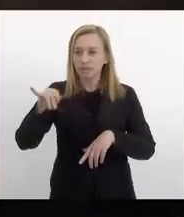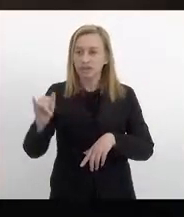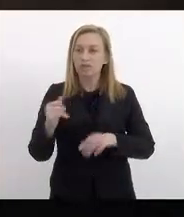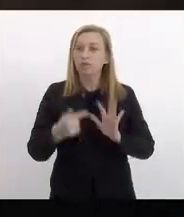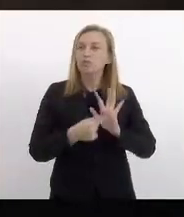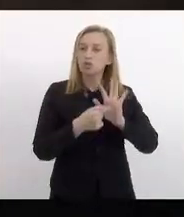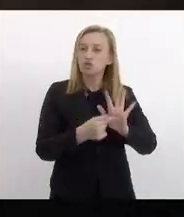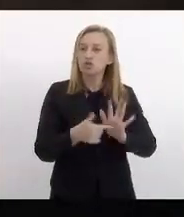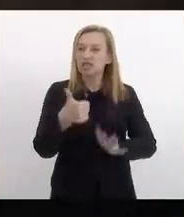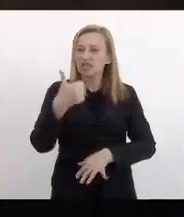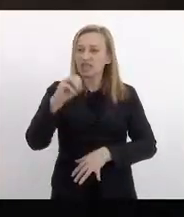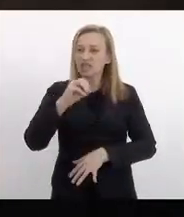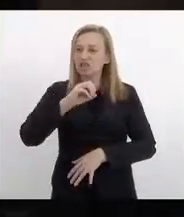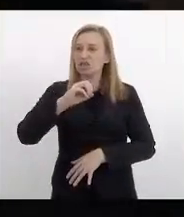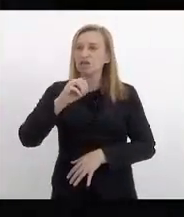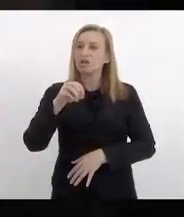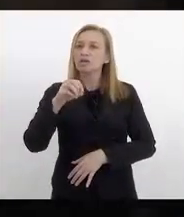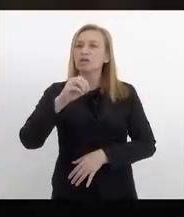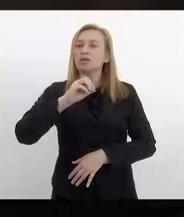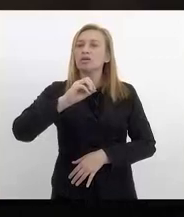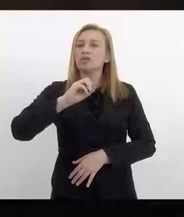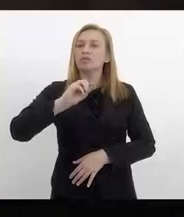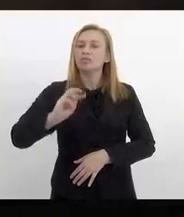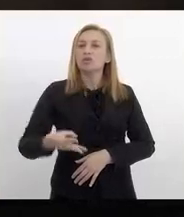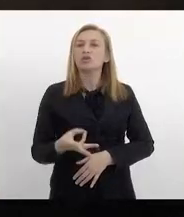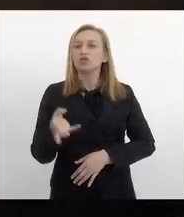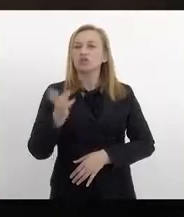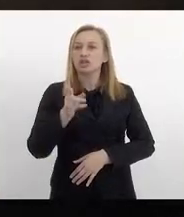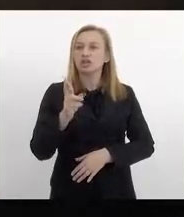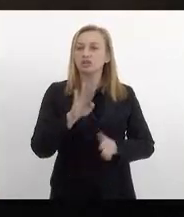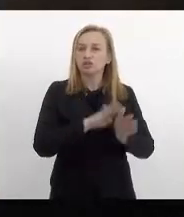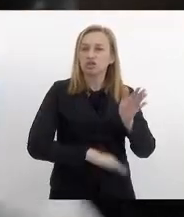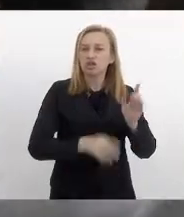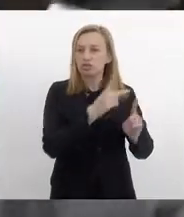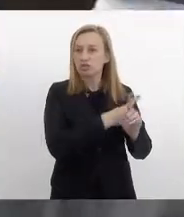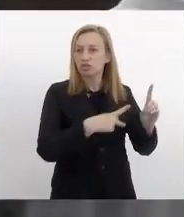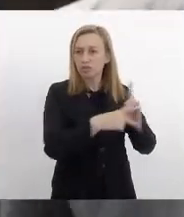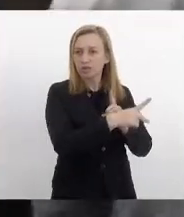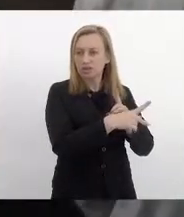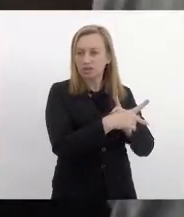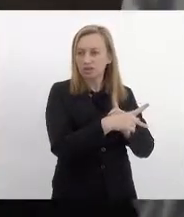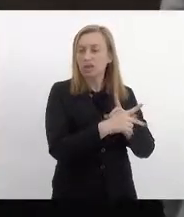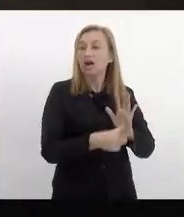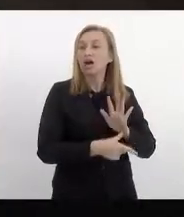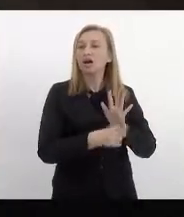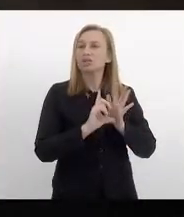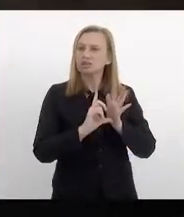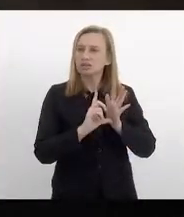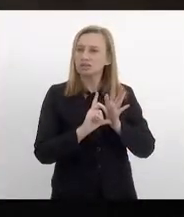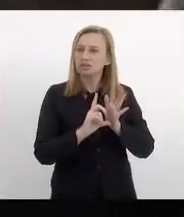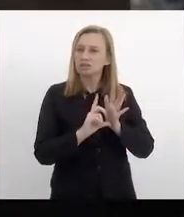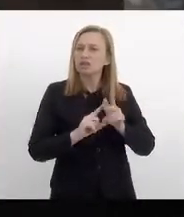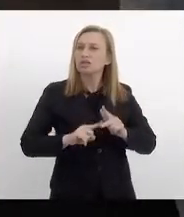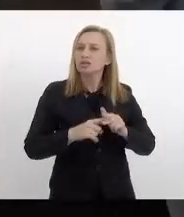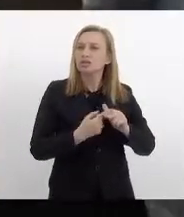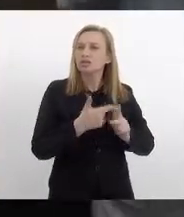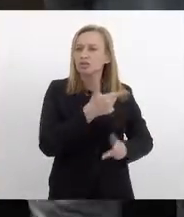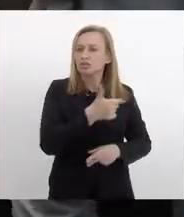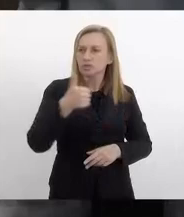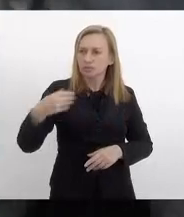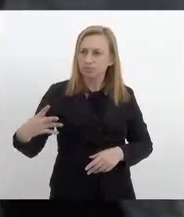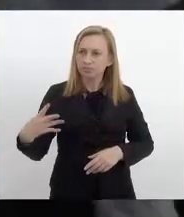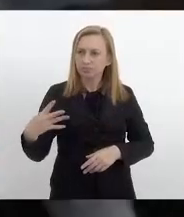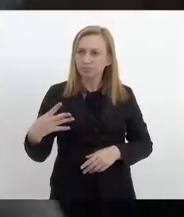mostrar que 10 bilhões de reais foram retirados do Rio Previdência antes dos reajustes de